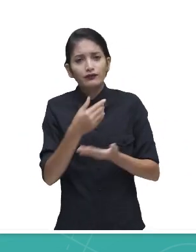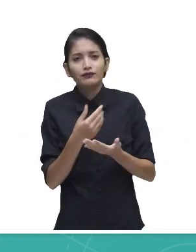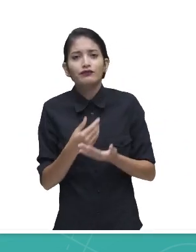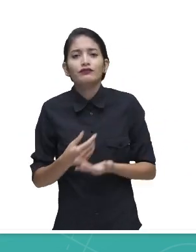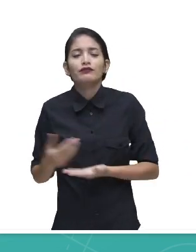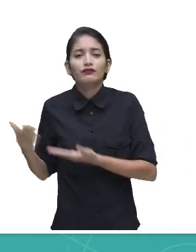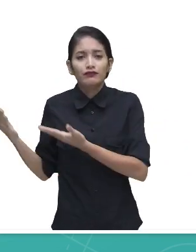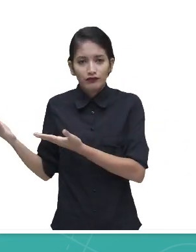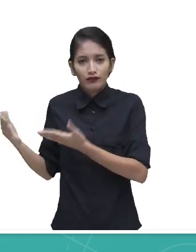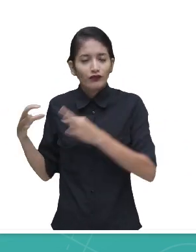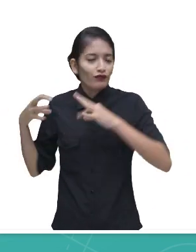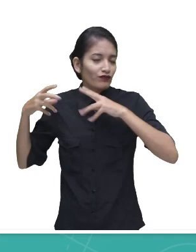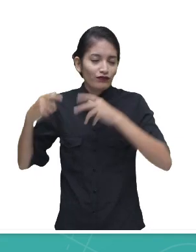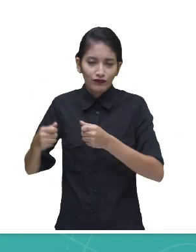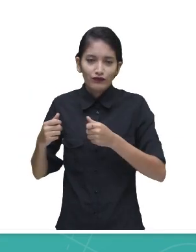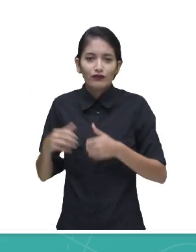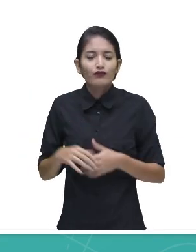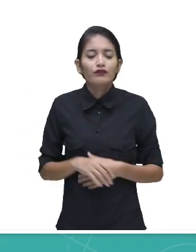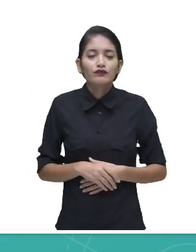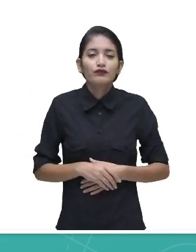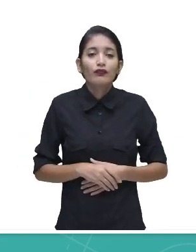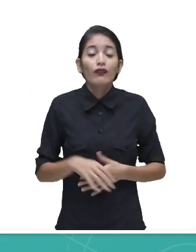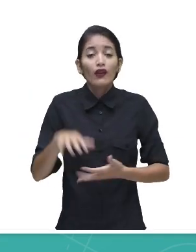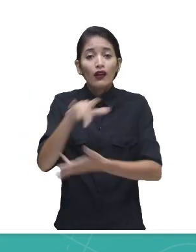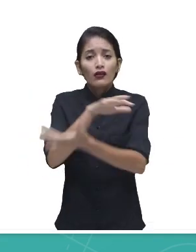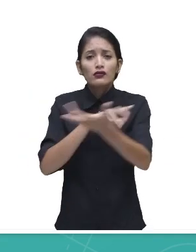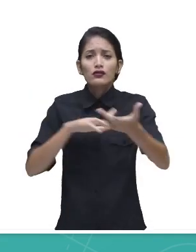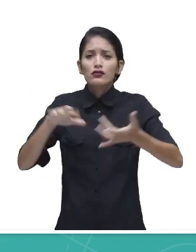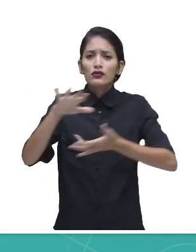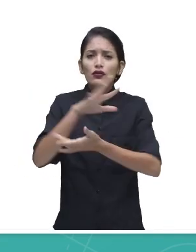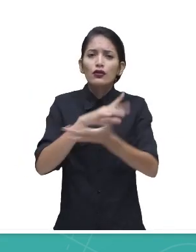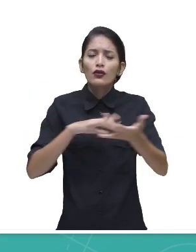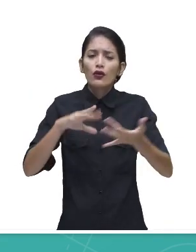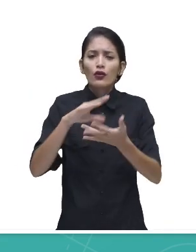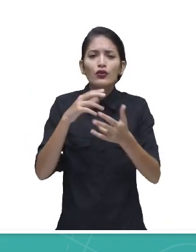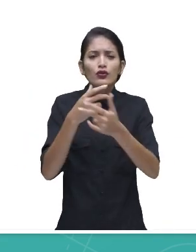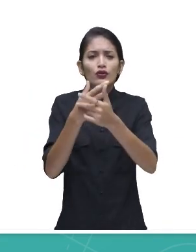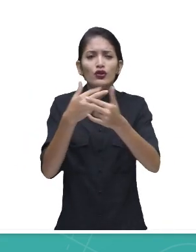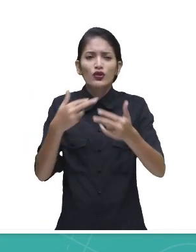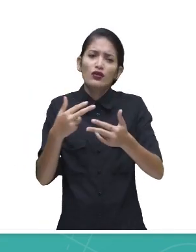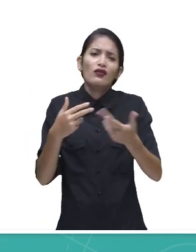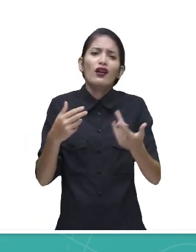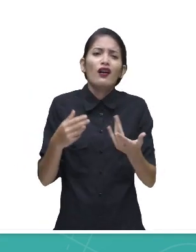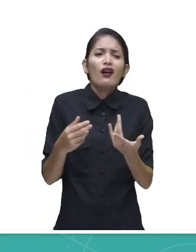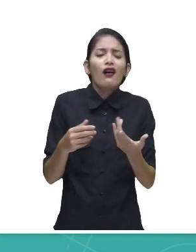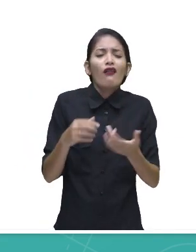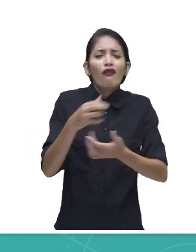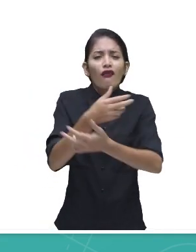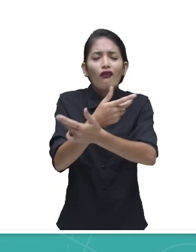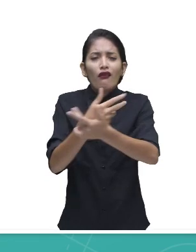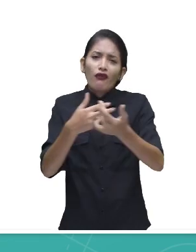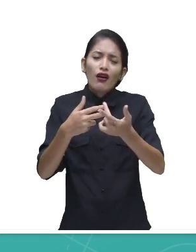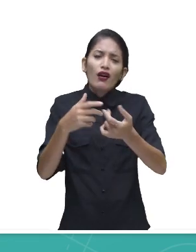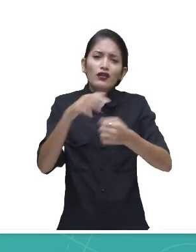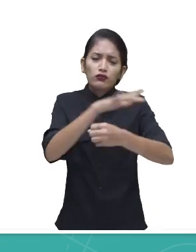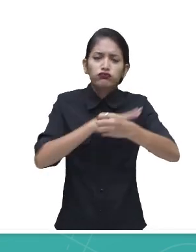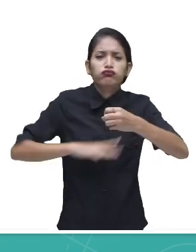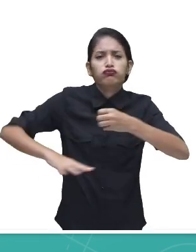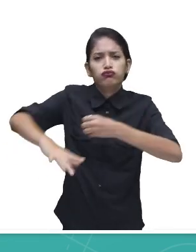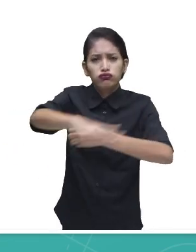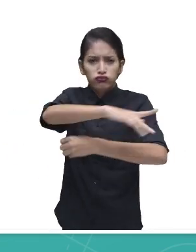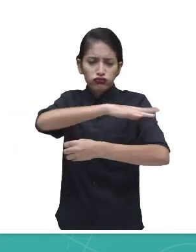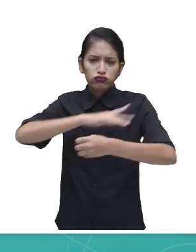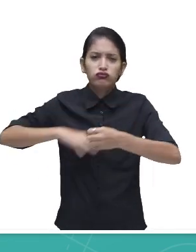tudo, certo? O universo, ele é formado por 100 bilhões de galáxias. Esse número, né,